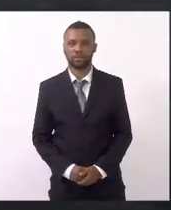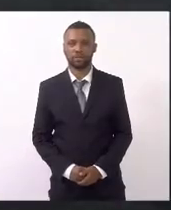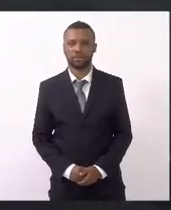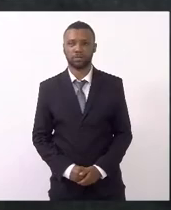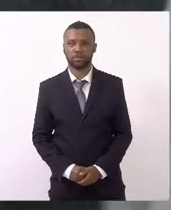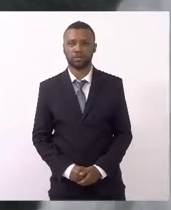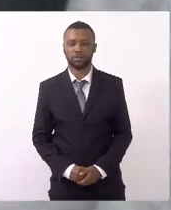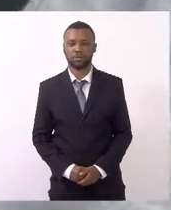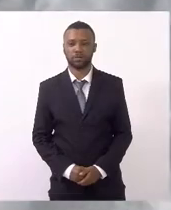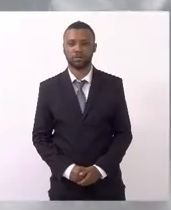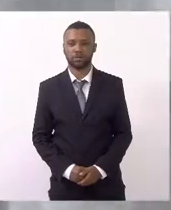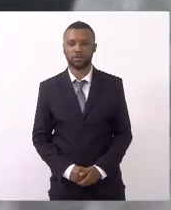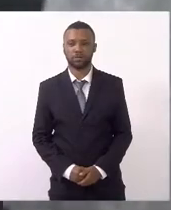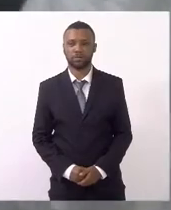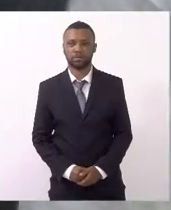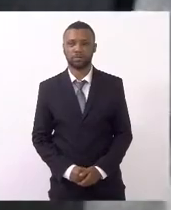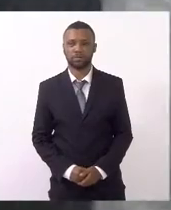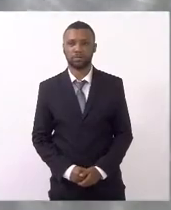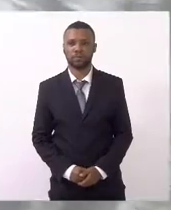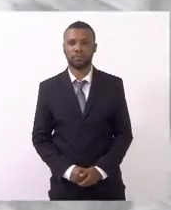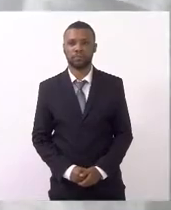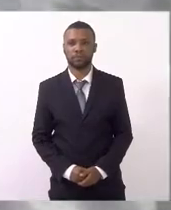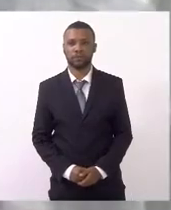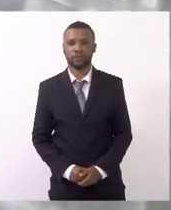vamos falar um